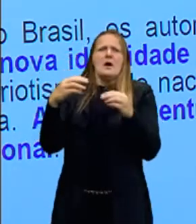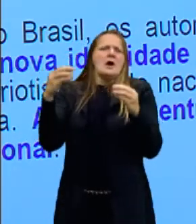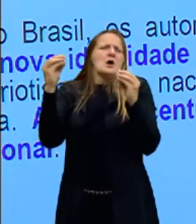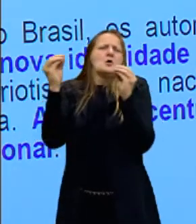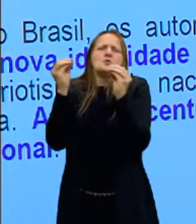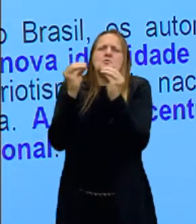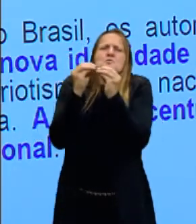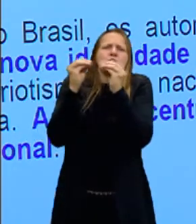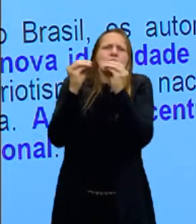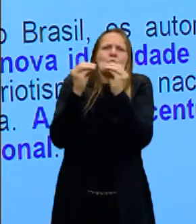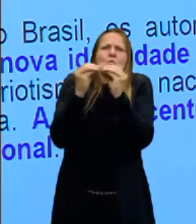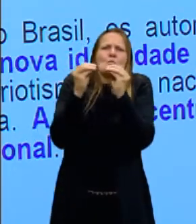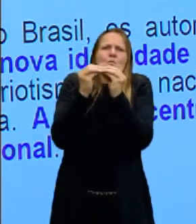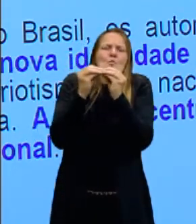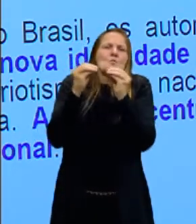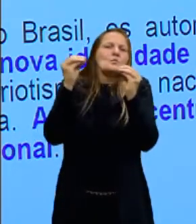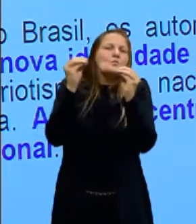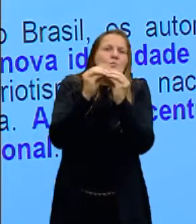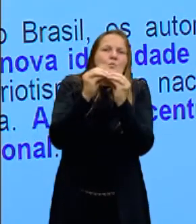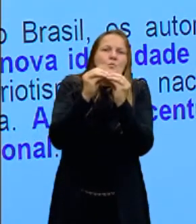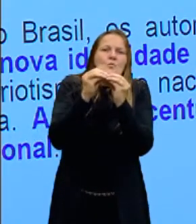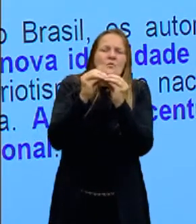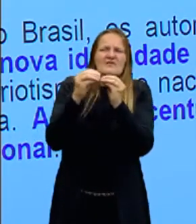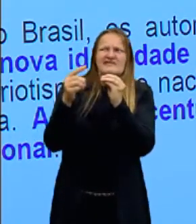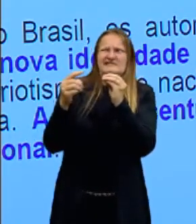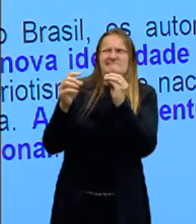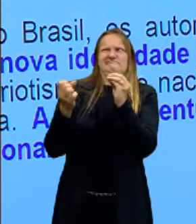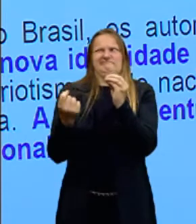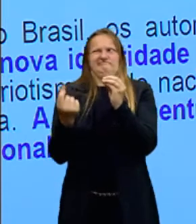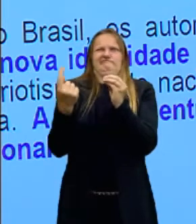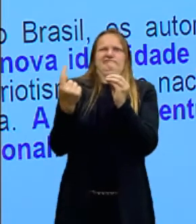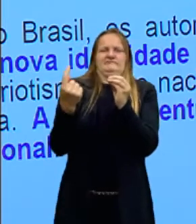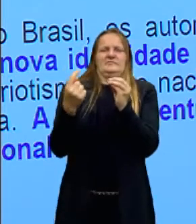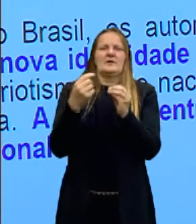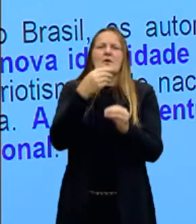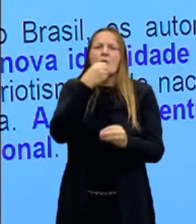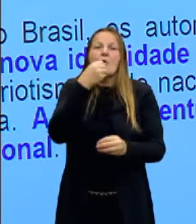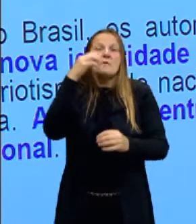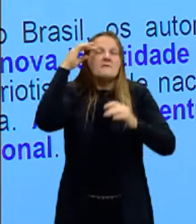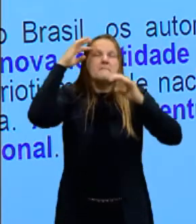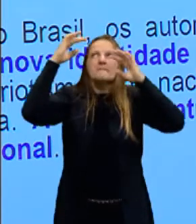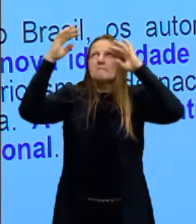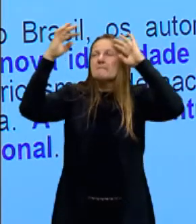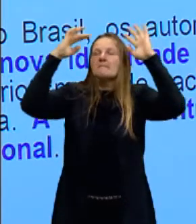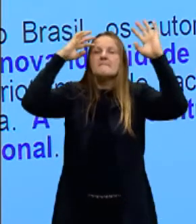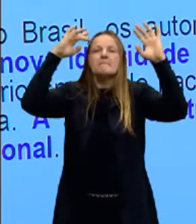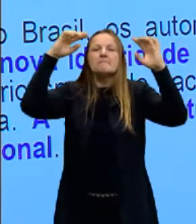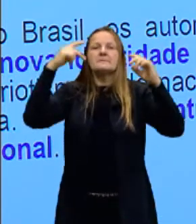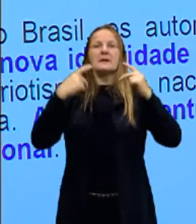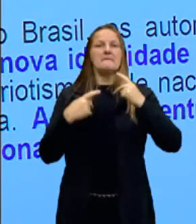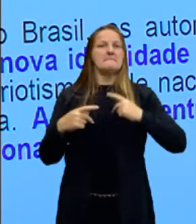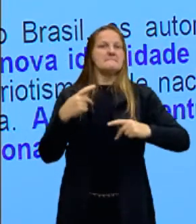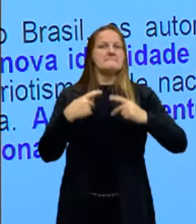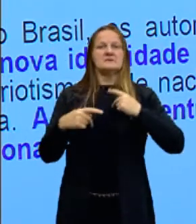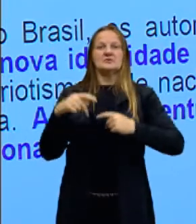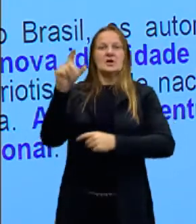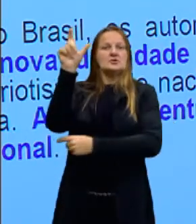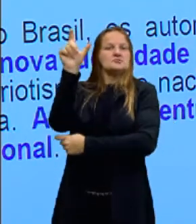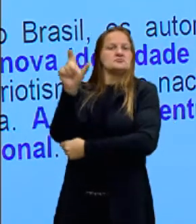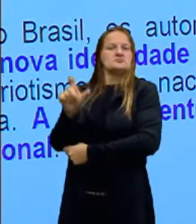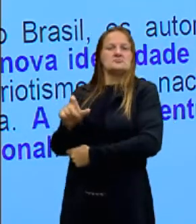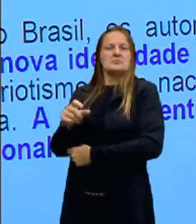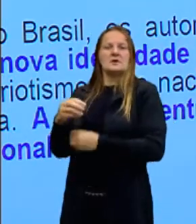beija ela Bom dia que ele beija ela ver que ela não é tão perfeita porque o homem romântico Ele criava uma personagem uma mulher idealizada